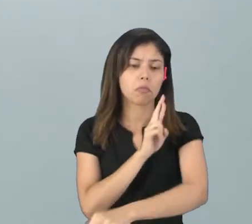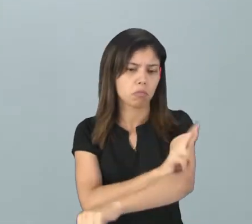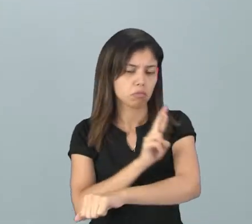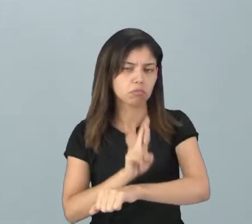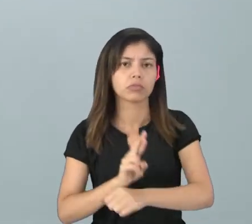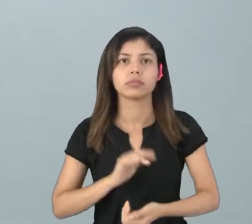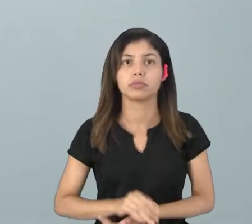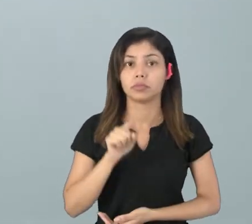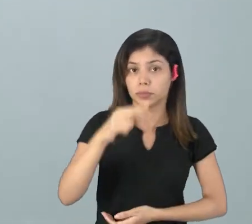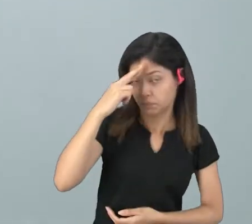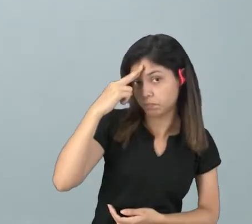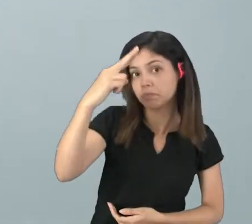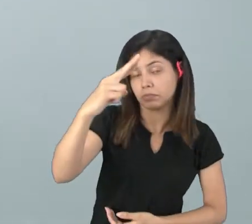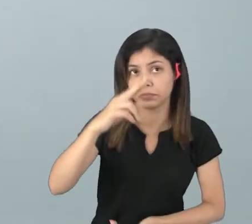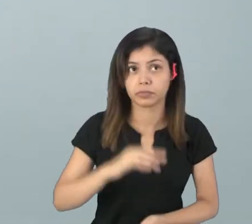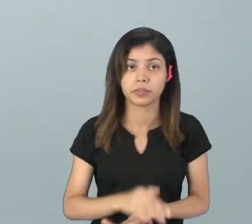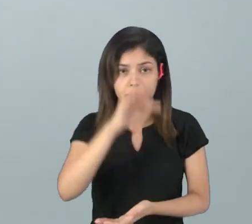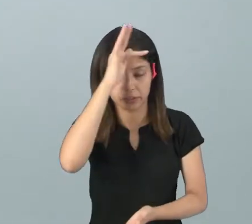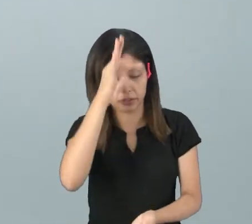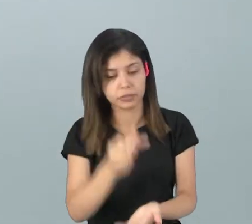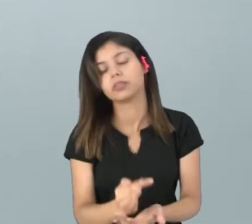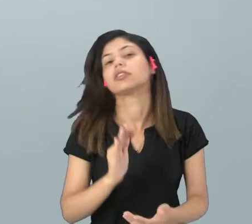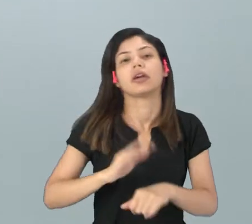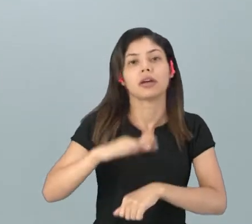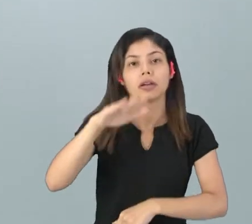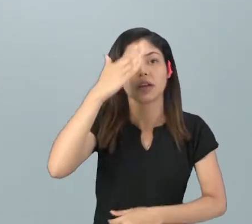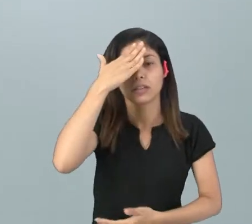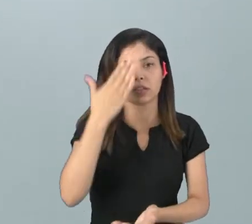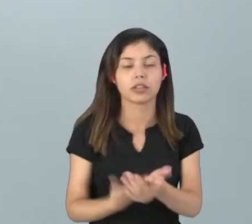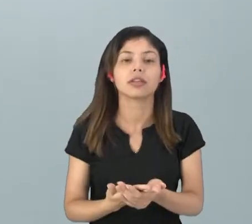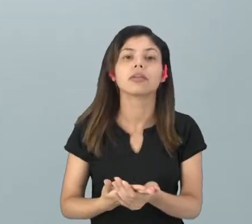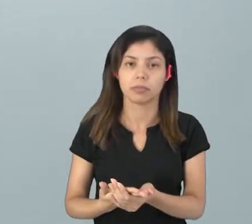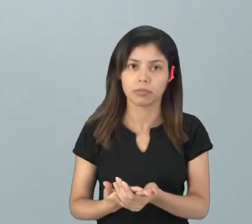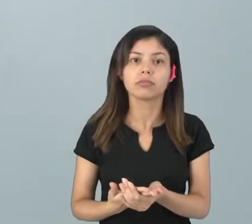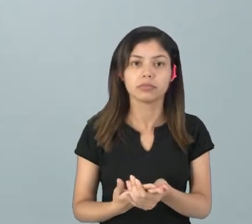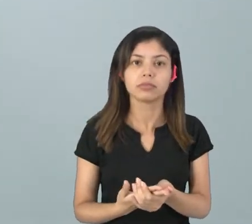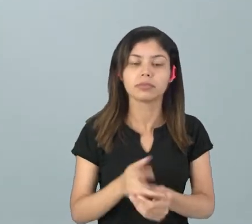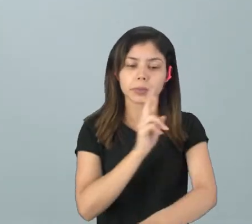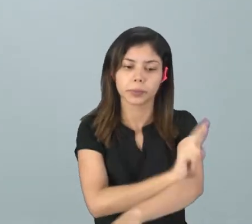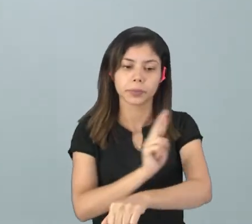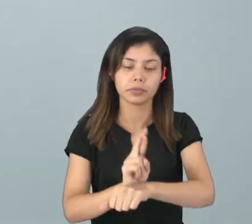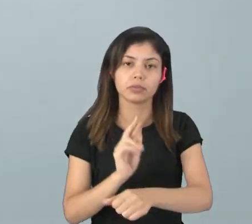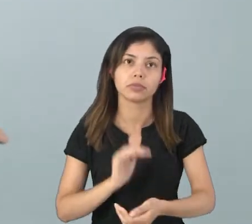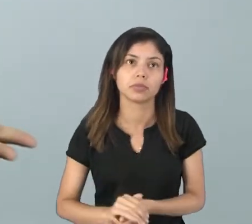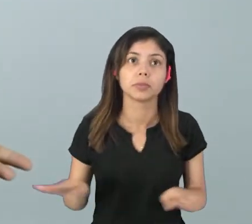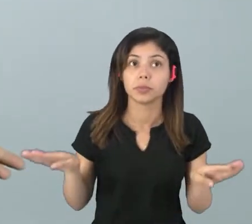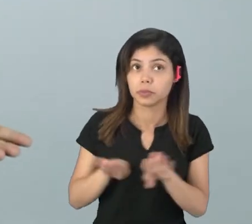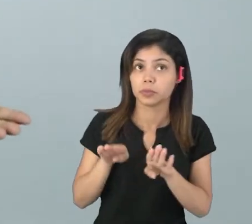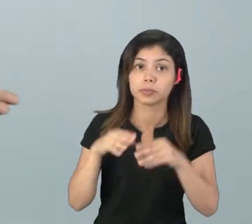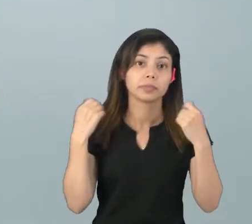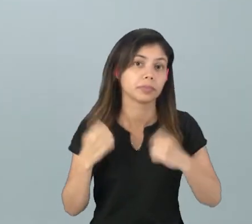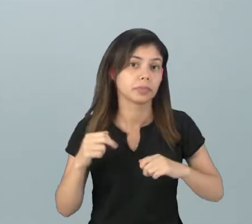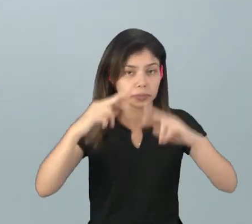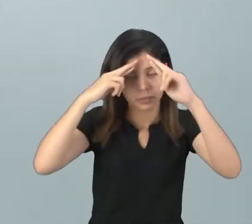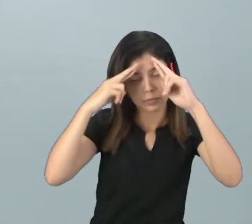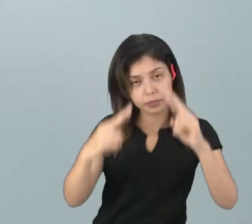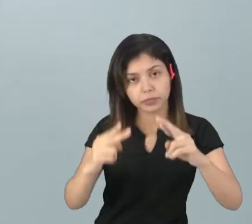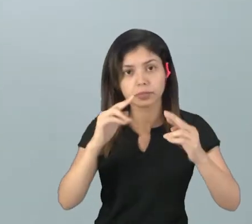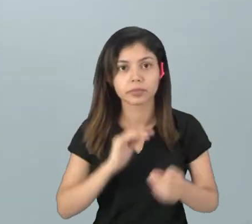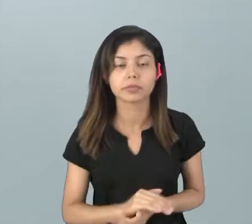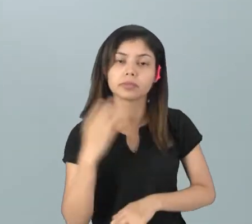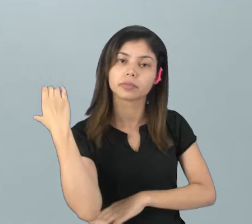religioso e você é um líder e tem fé, acredita mais na fé do que na religião, também você precisa respeitar